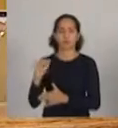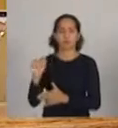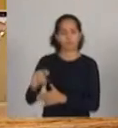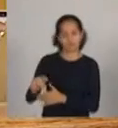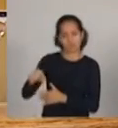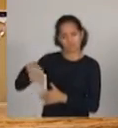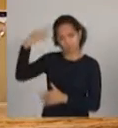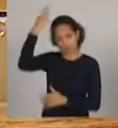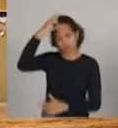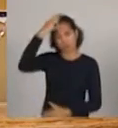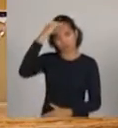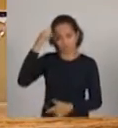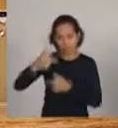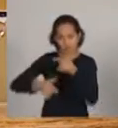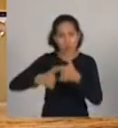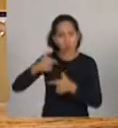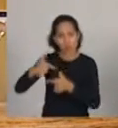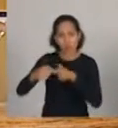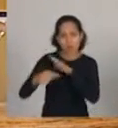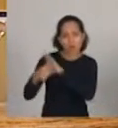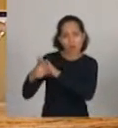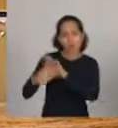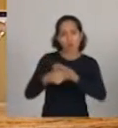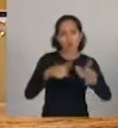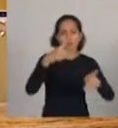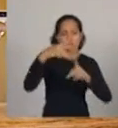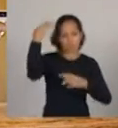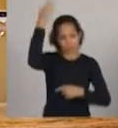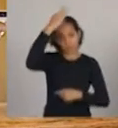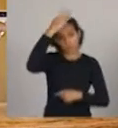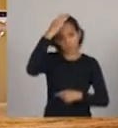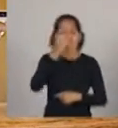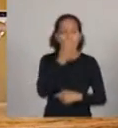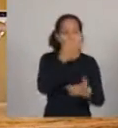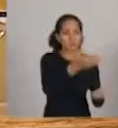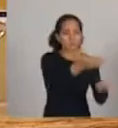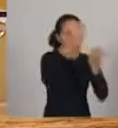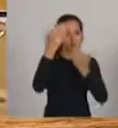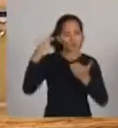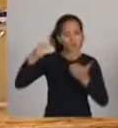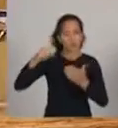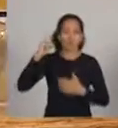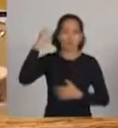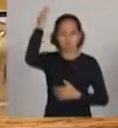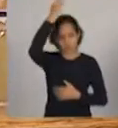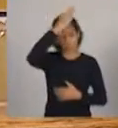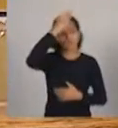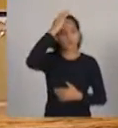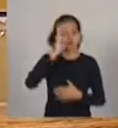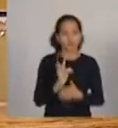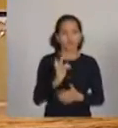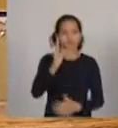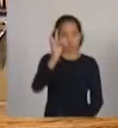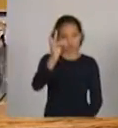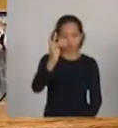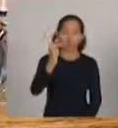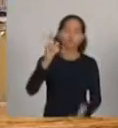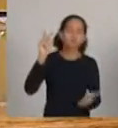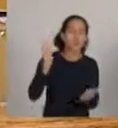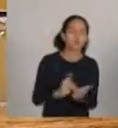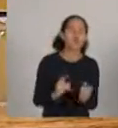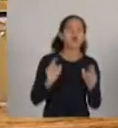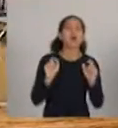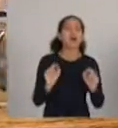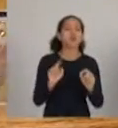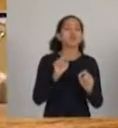trabalho em favor do povo do Espírito Santo. Sejam bem-vindos em nossas terras. Em breve, eu faço questão